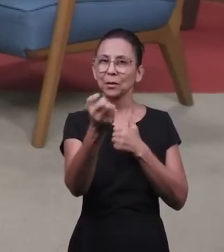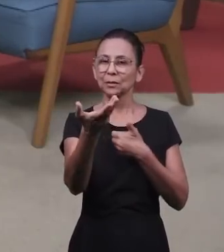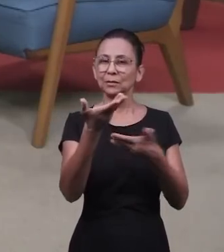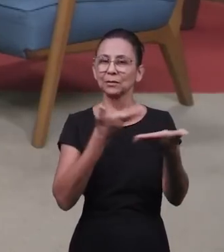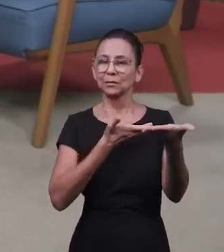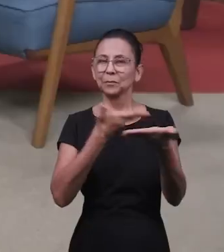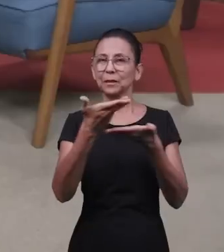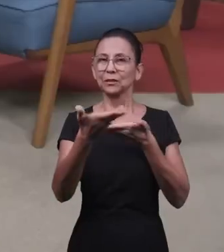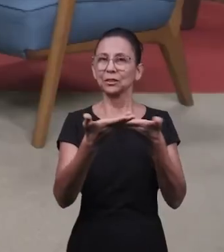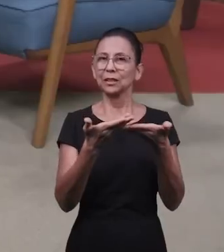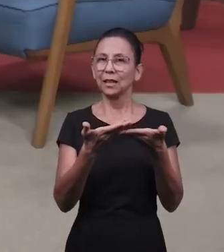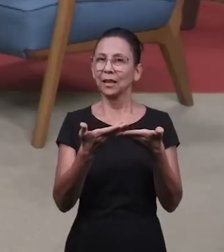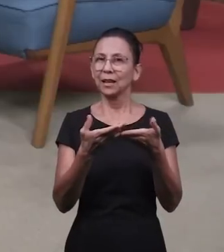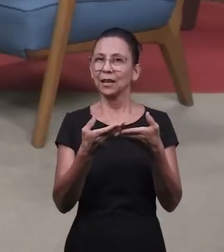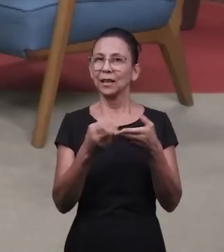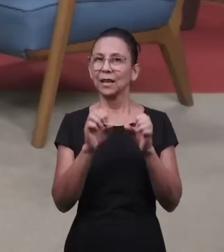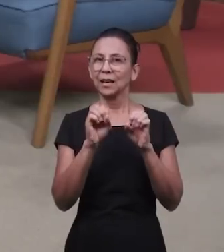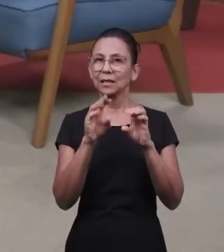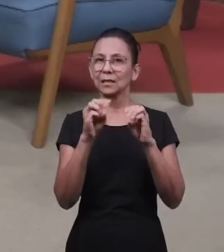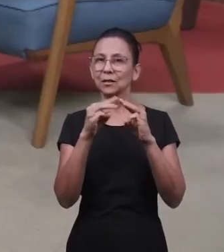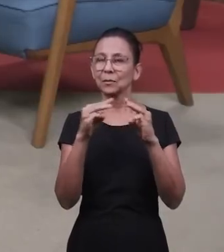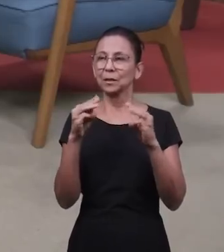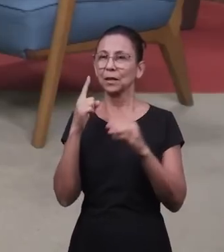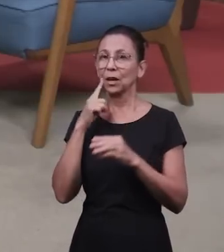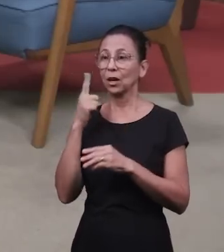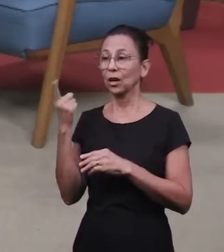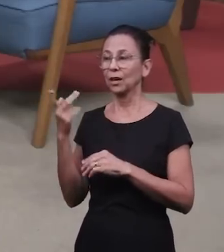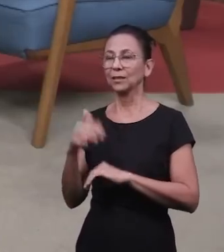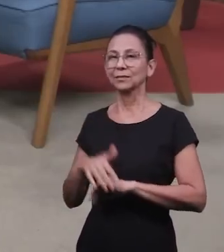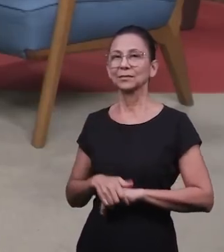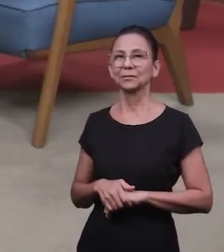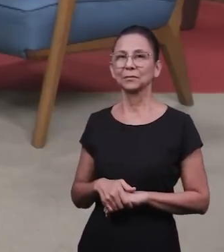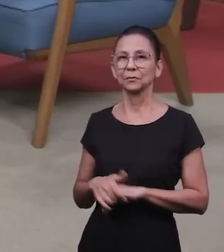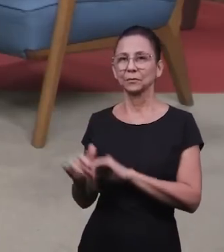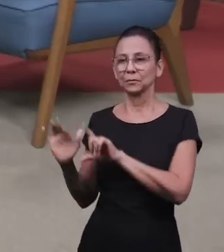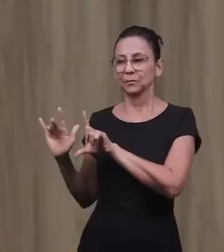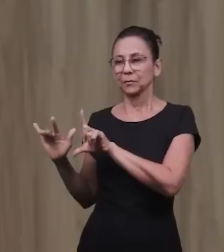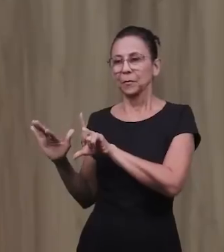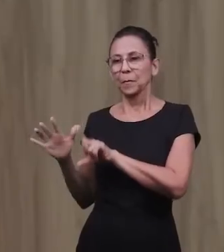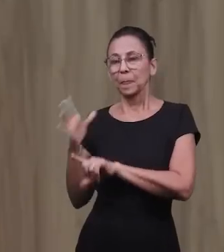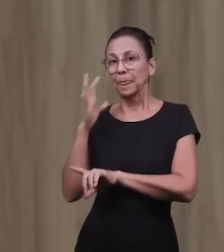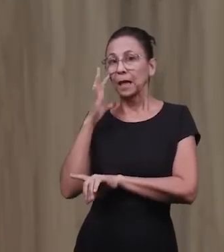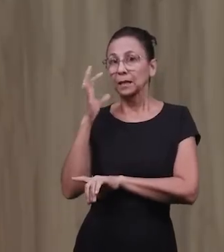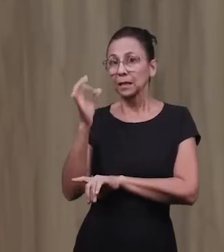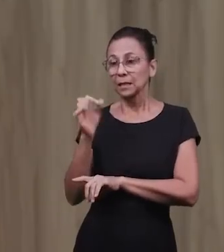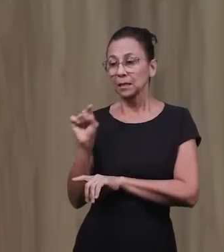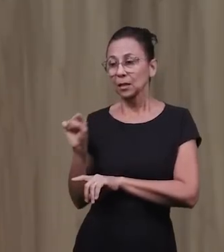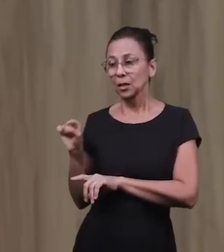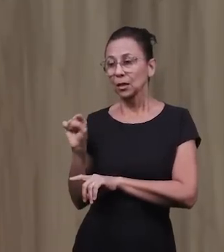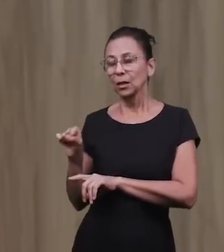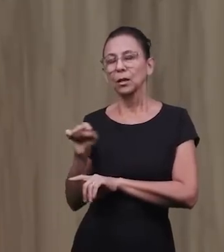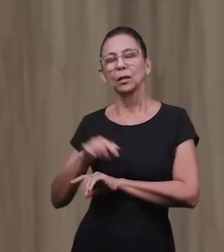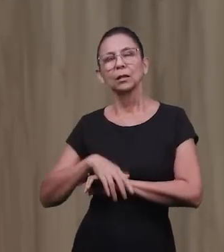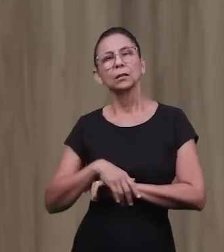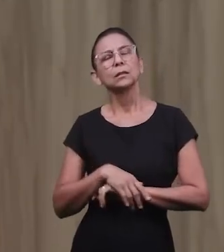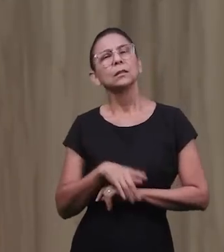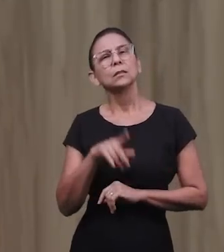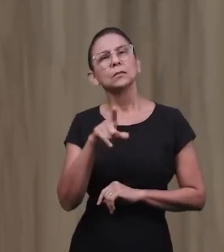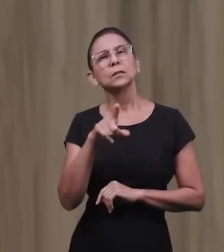do quadro Lições do Manaim através desse QR Code que está aparecendo aí na tela. Eu quero chamar a atenção para